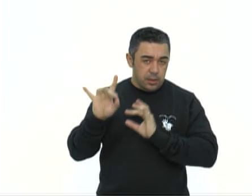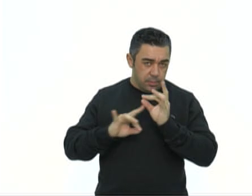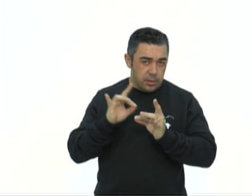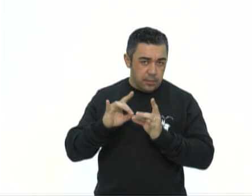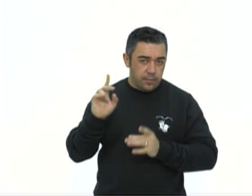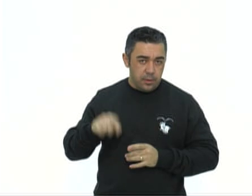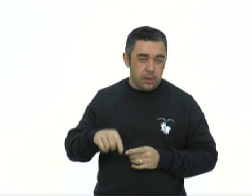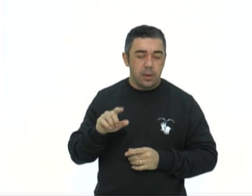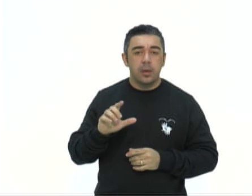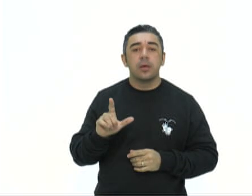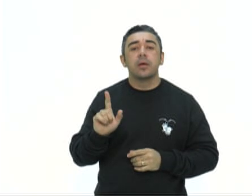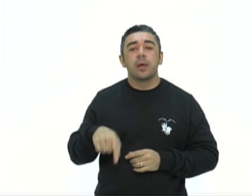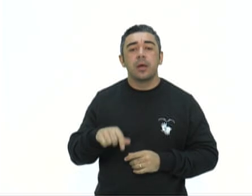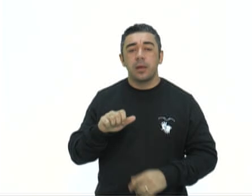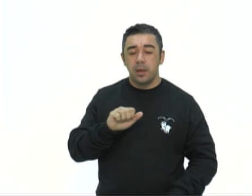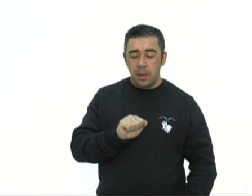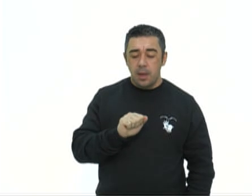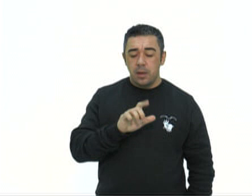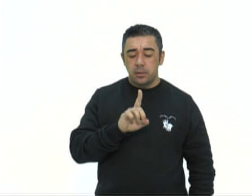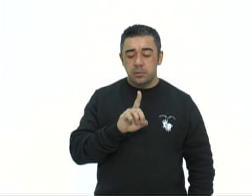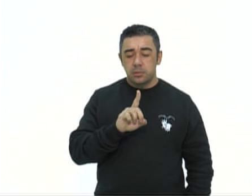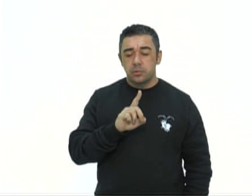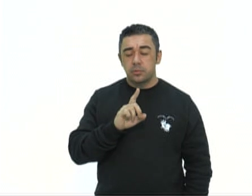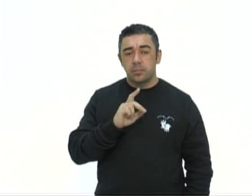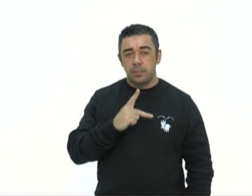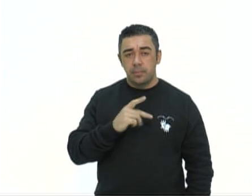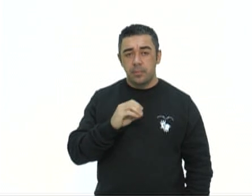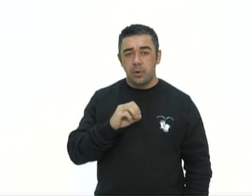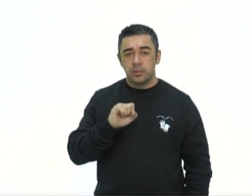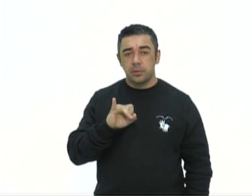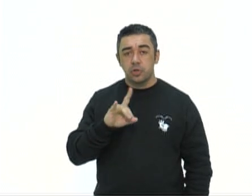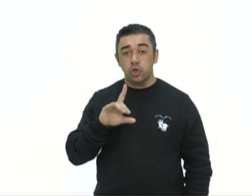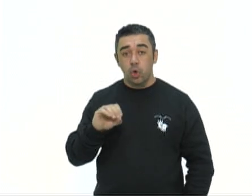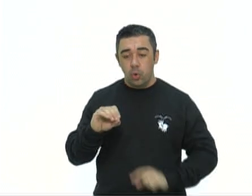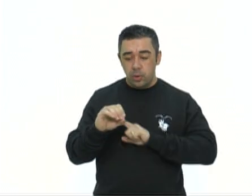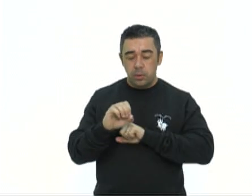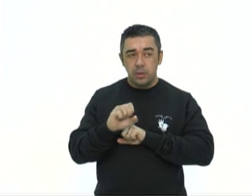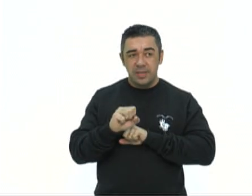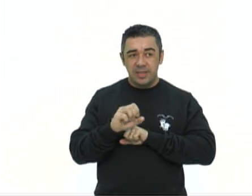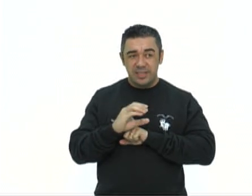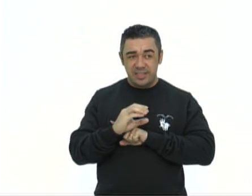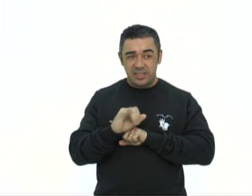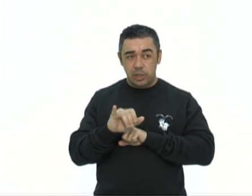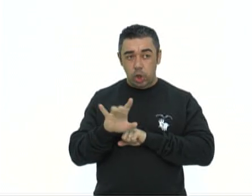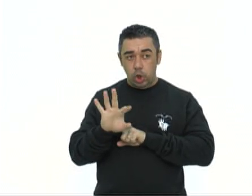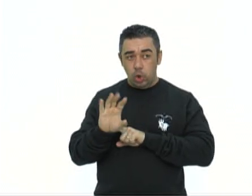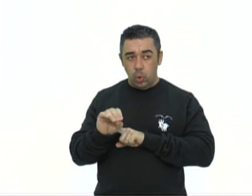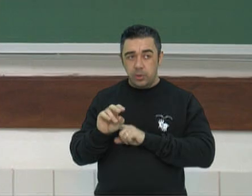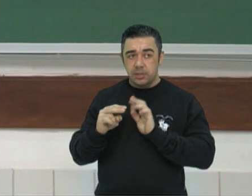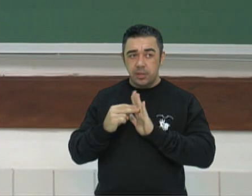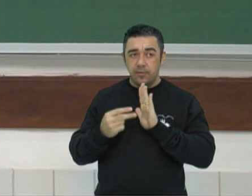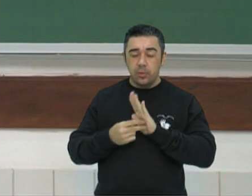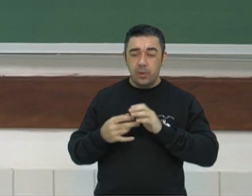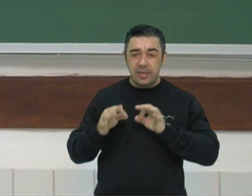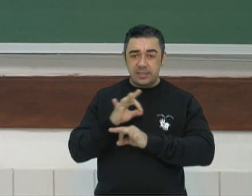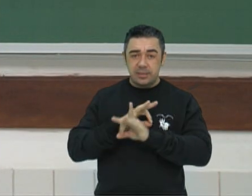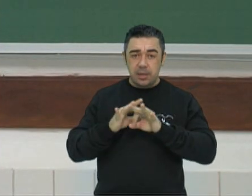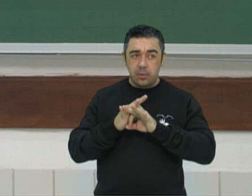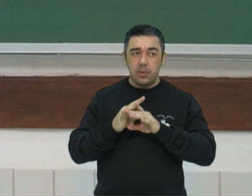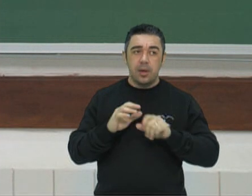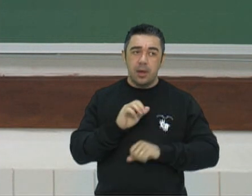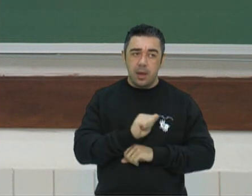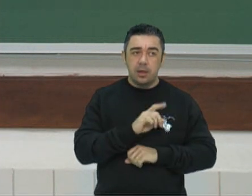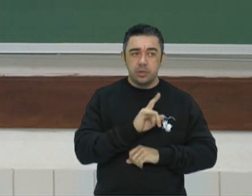né? É o chamado adipócito. O cito, no final, significa célula, né? Adipo significa de